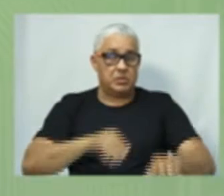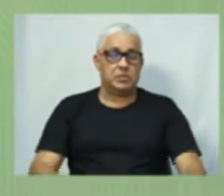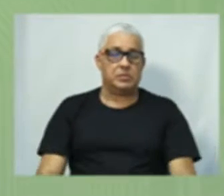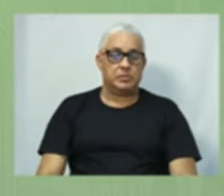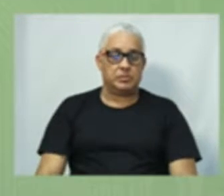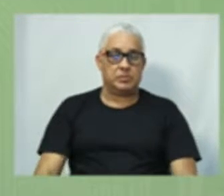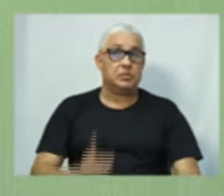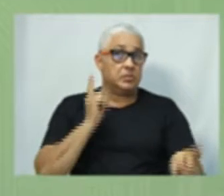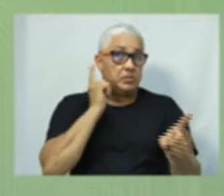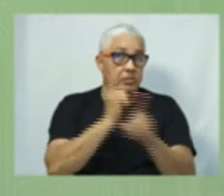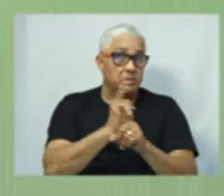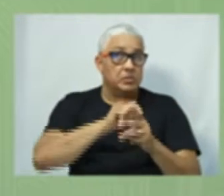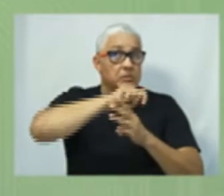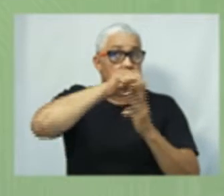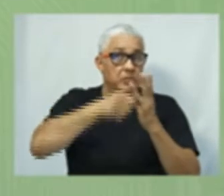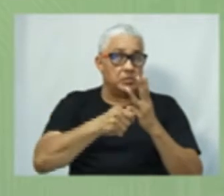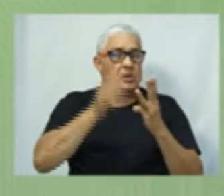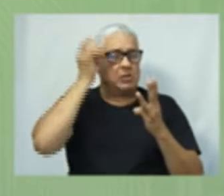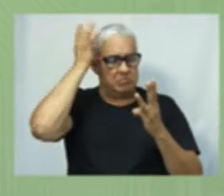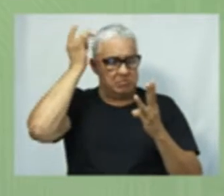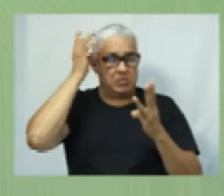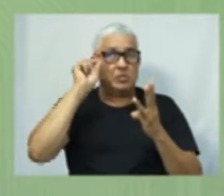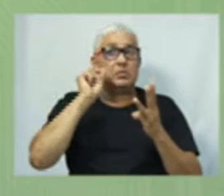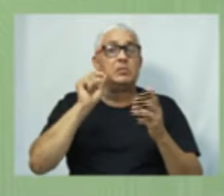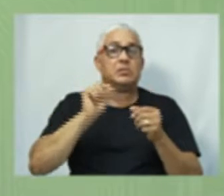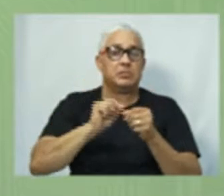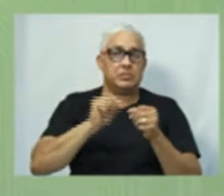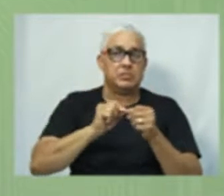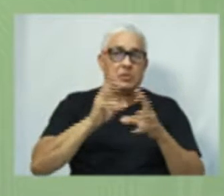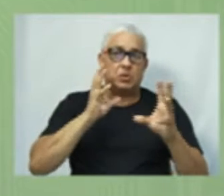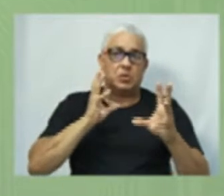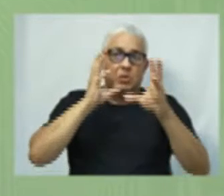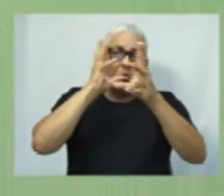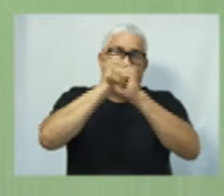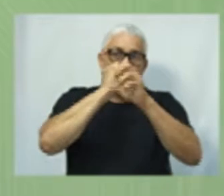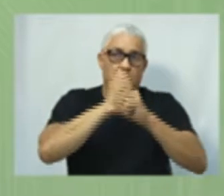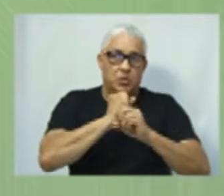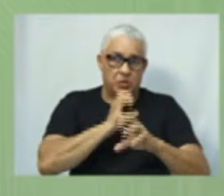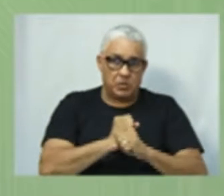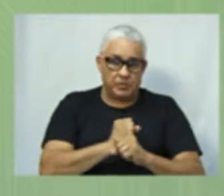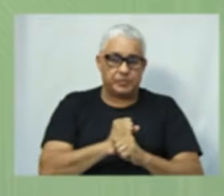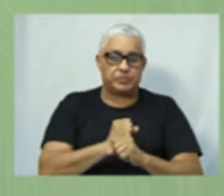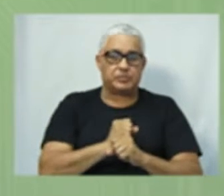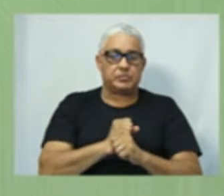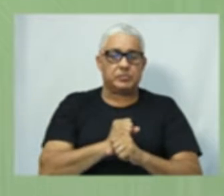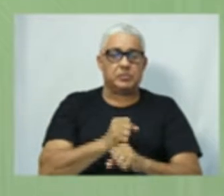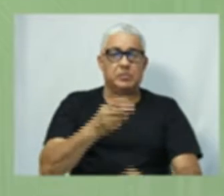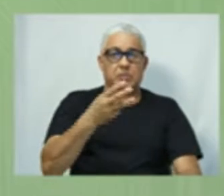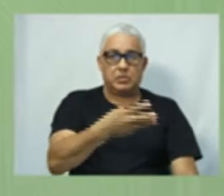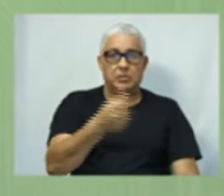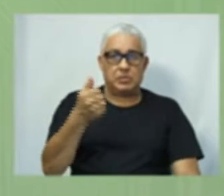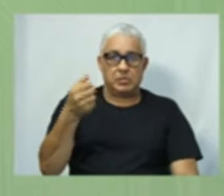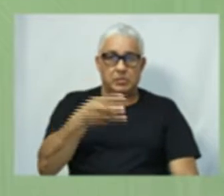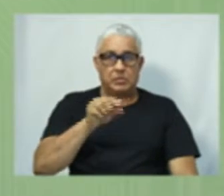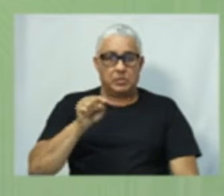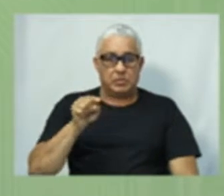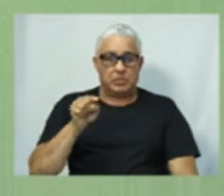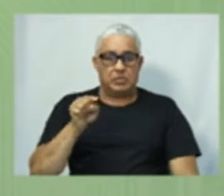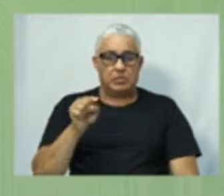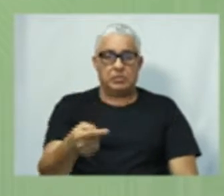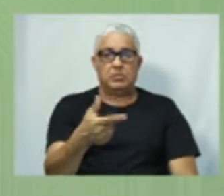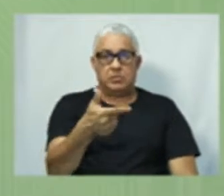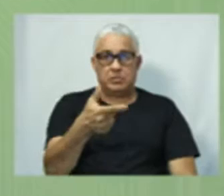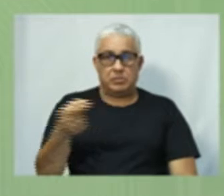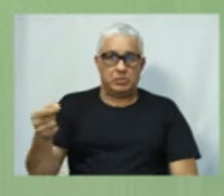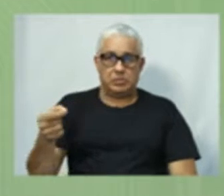Já descobri qual é o trimestre? O que eu faço? A somatória dos 3 meses. Somatória é